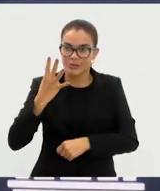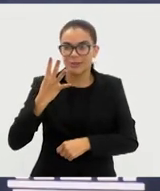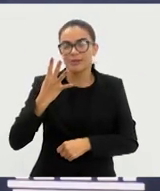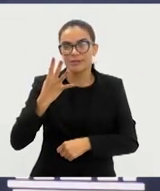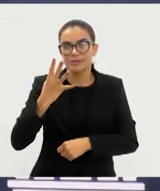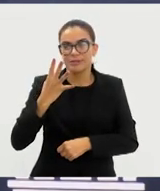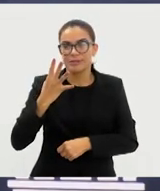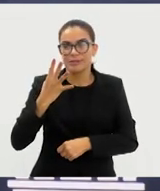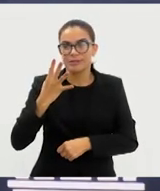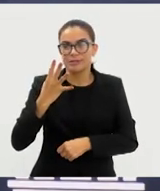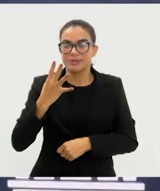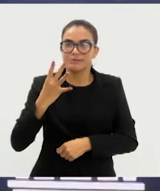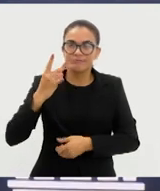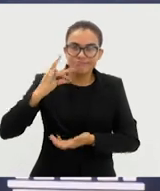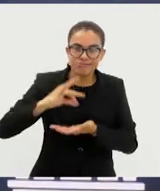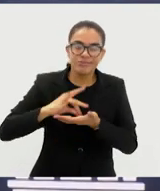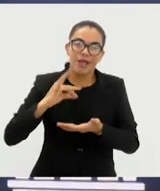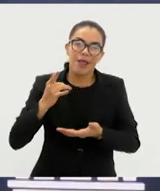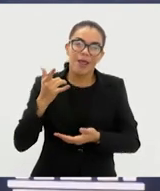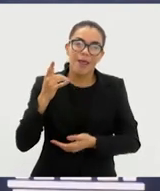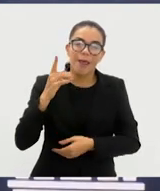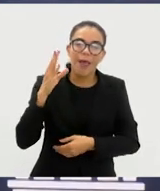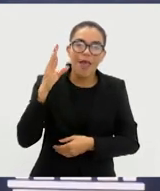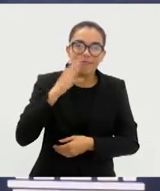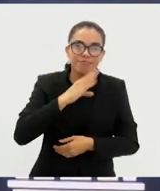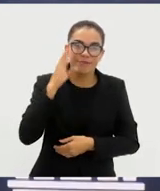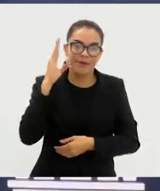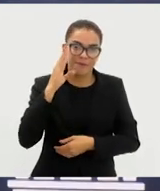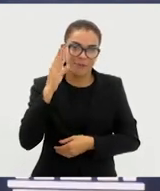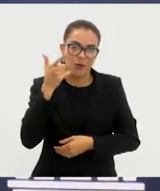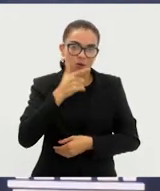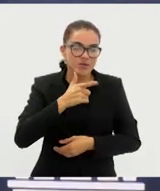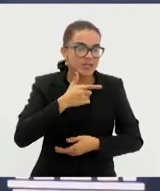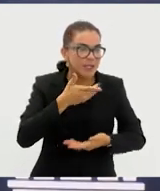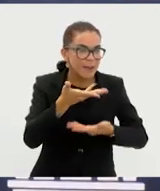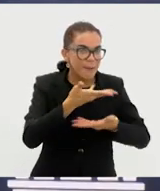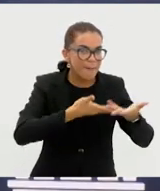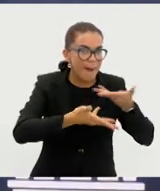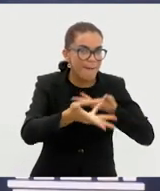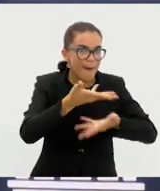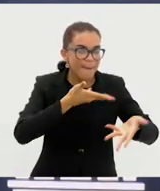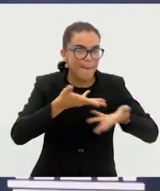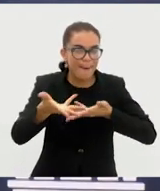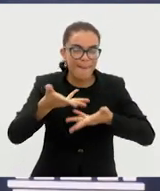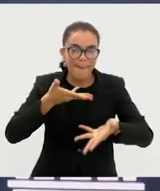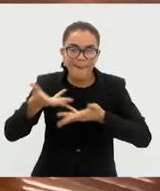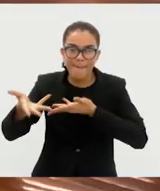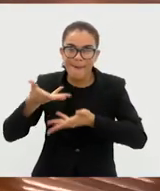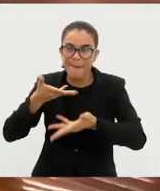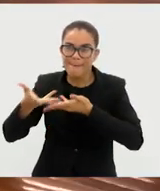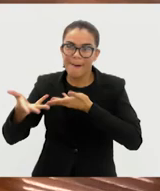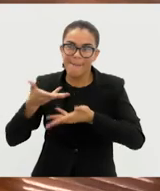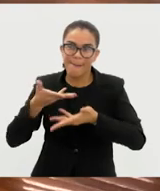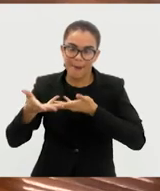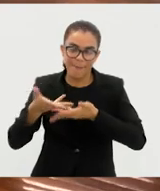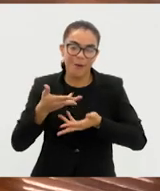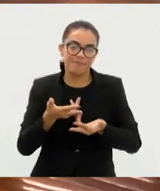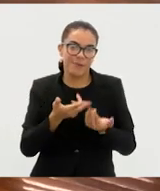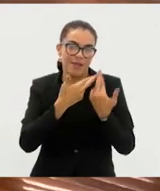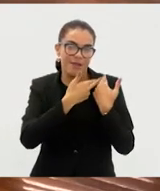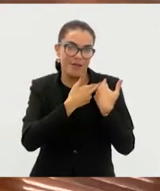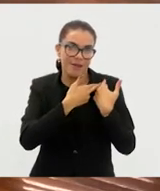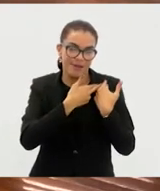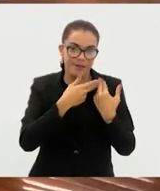potenciais. É uma verdadeira otimização de ativos e passivos, né? A gente conseguir alongar os termos das nossas obrigações